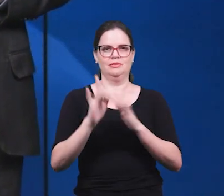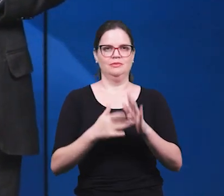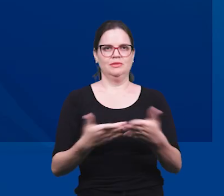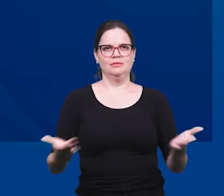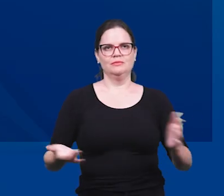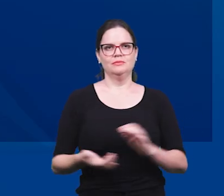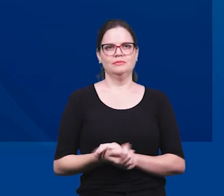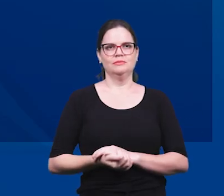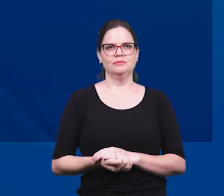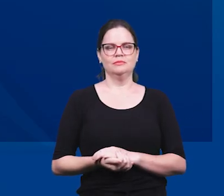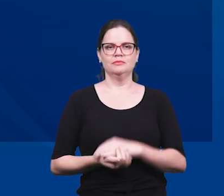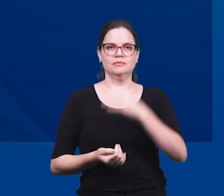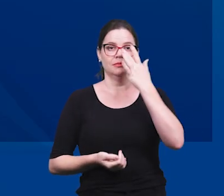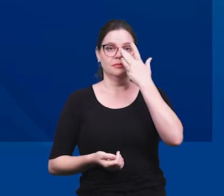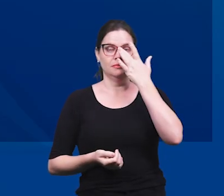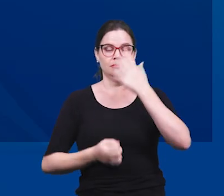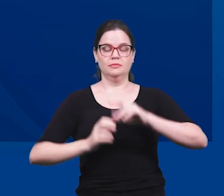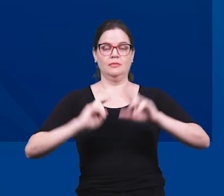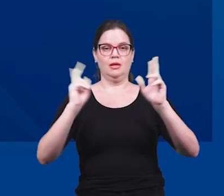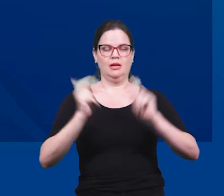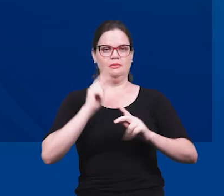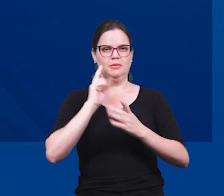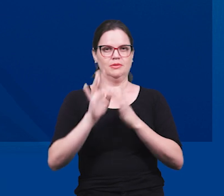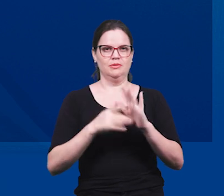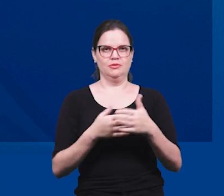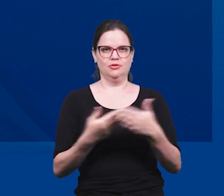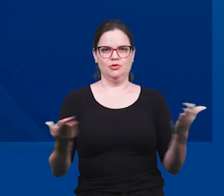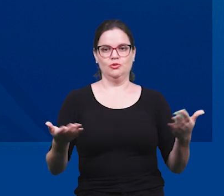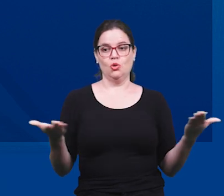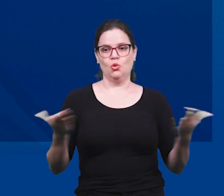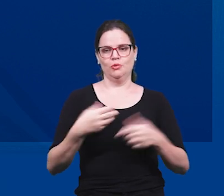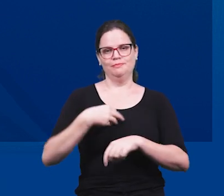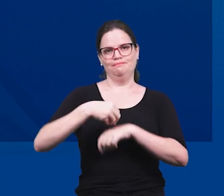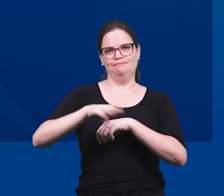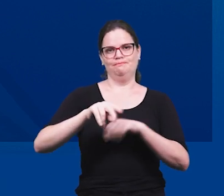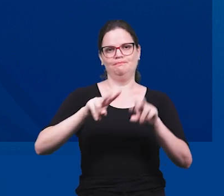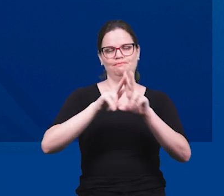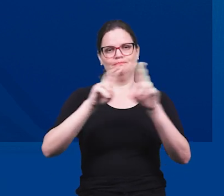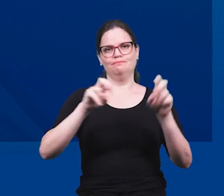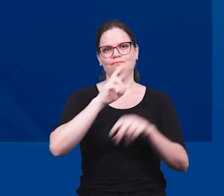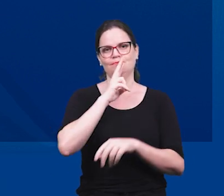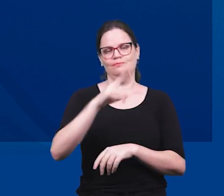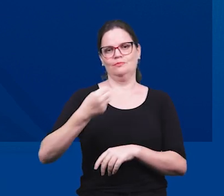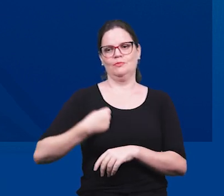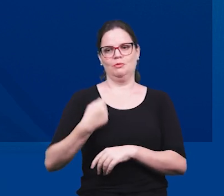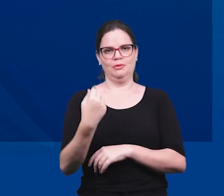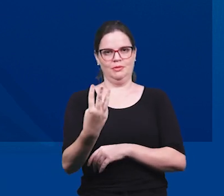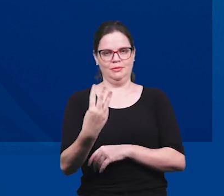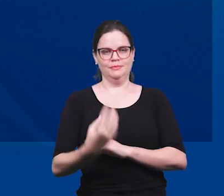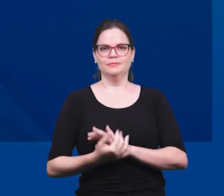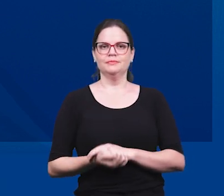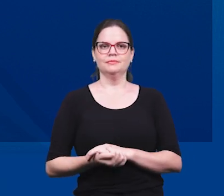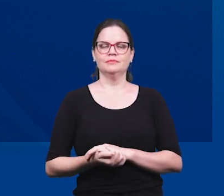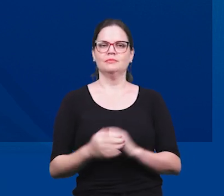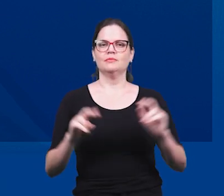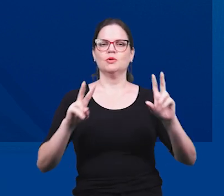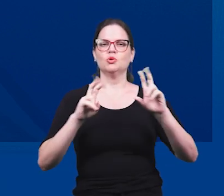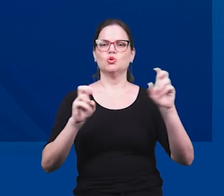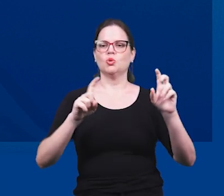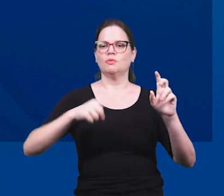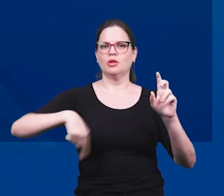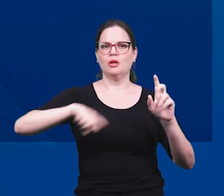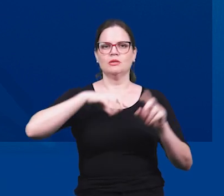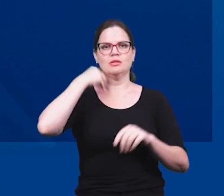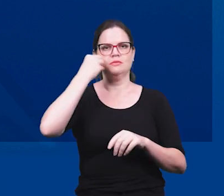do Senhor. Meus irmãos, a paz do Senhor Jesus, hoje eu gostaria de contribuir com a resposta à pergunta 3, a respeito da